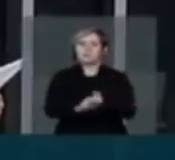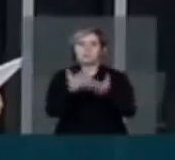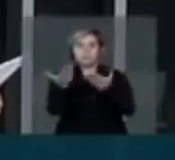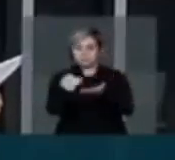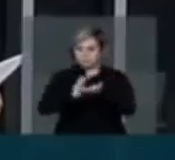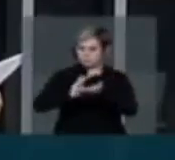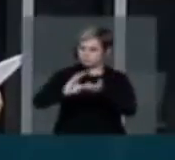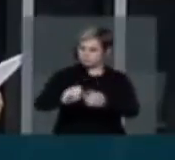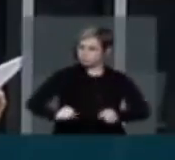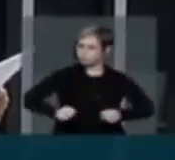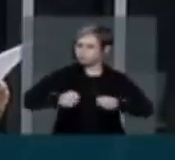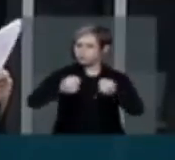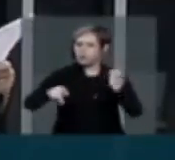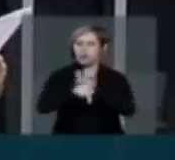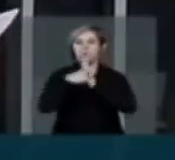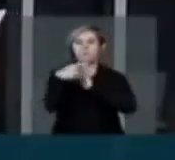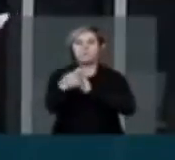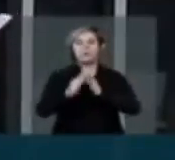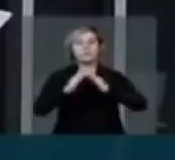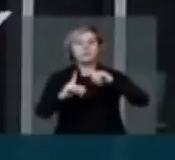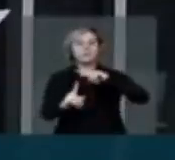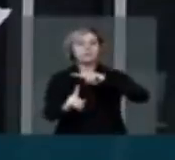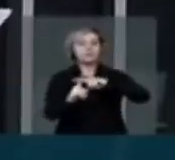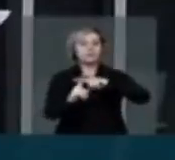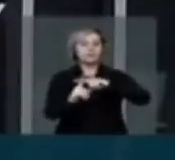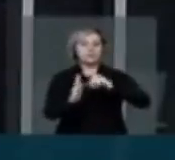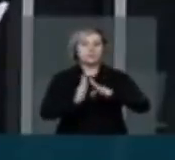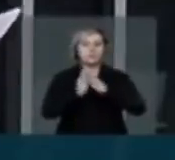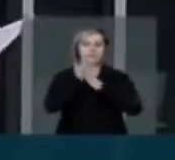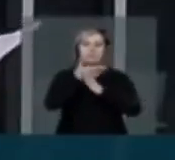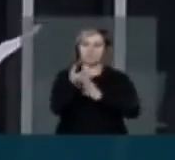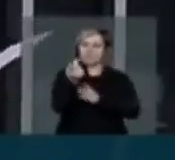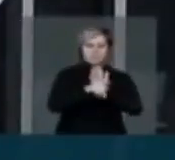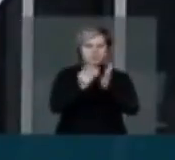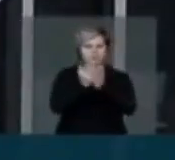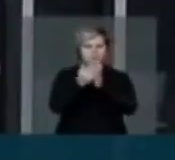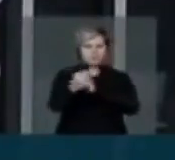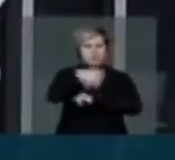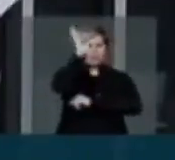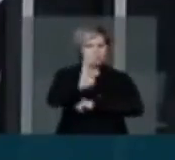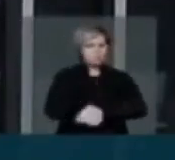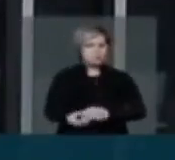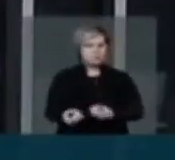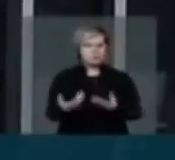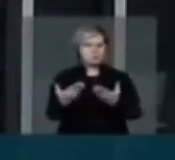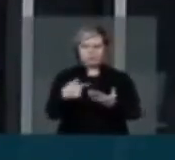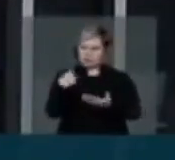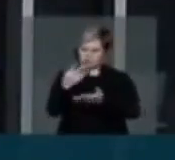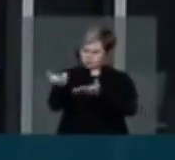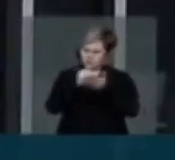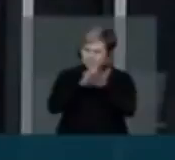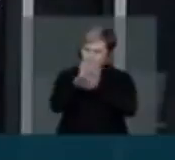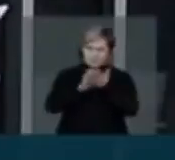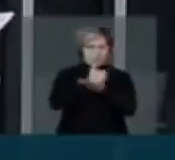investido pela própria igreja através dos dízimos e ofertas. Não recebemos nada de